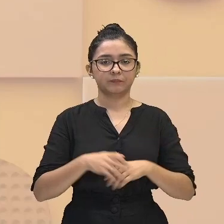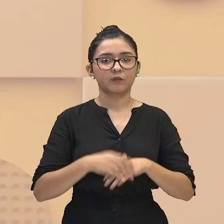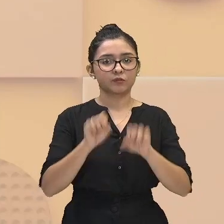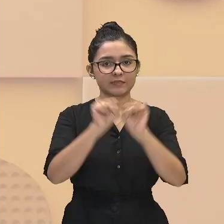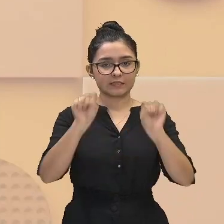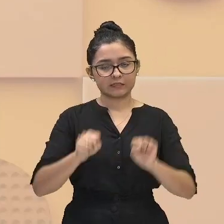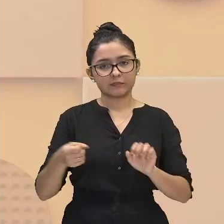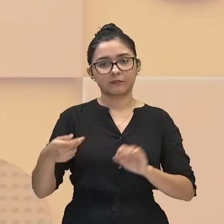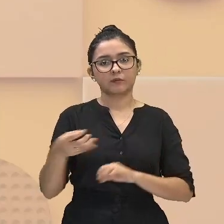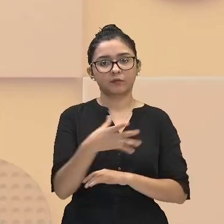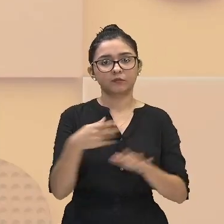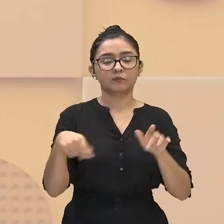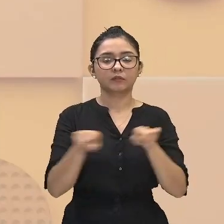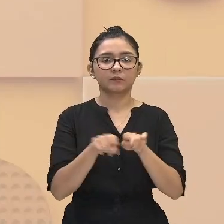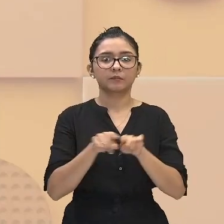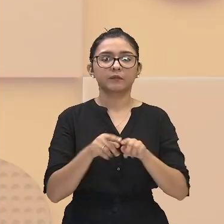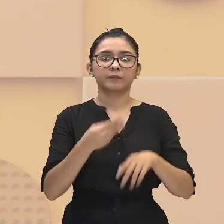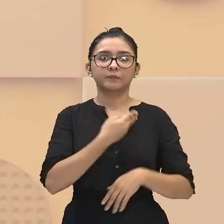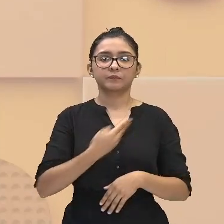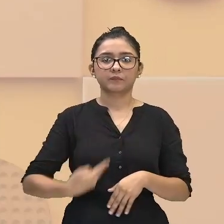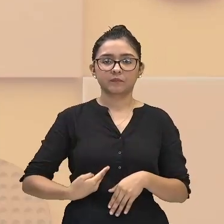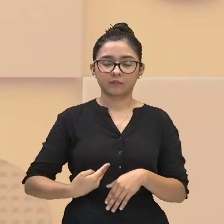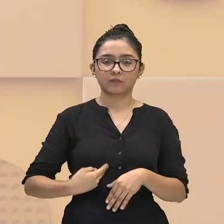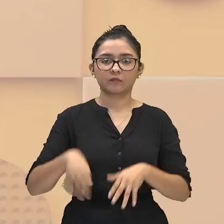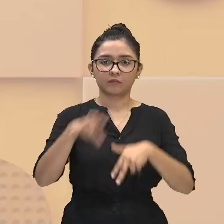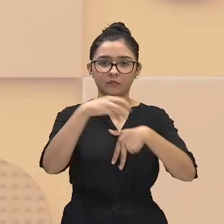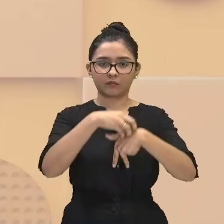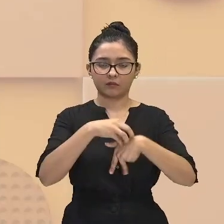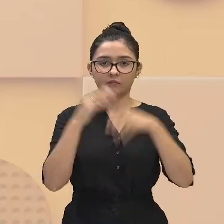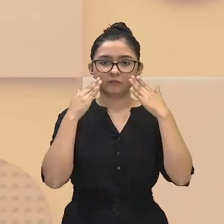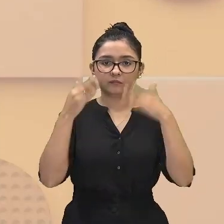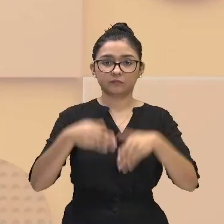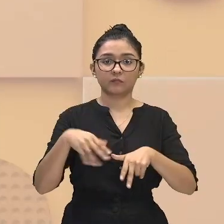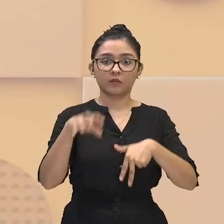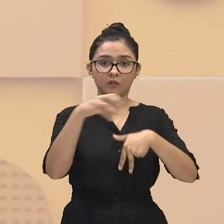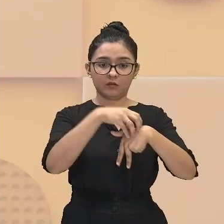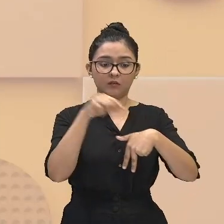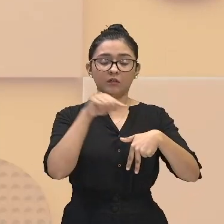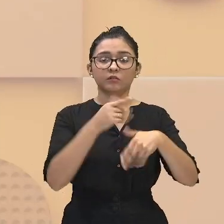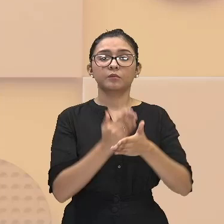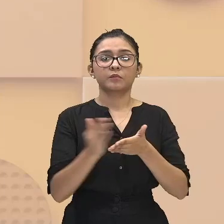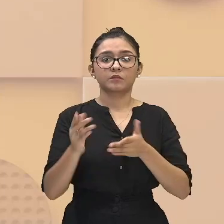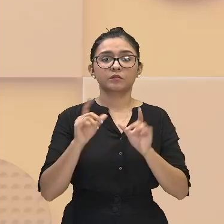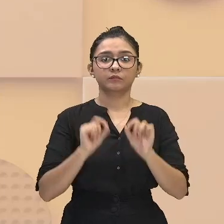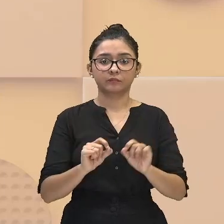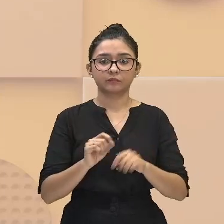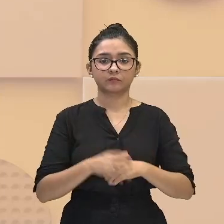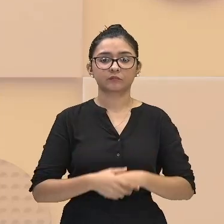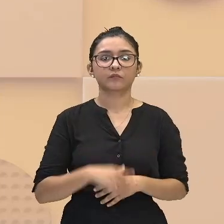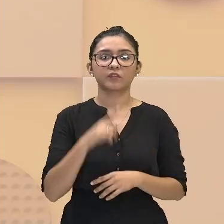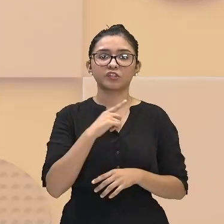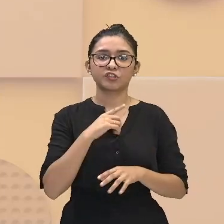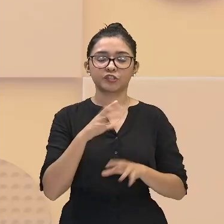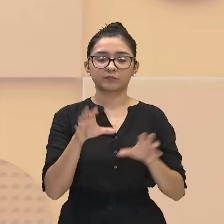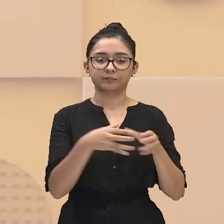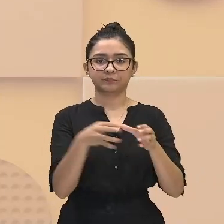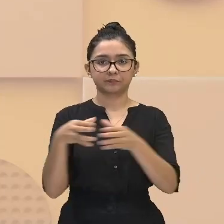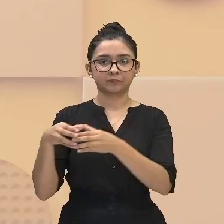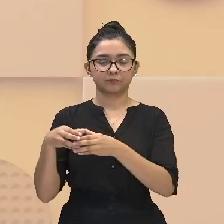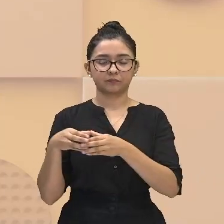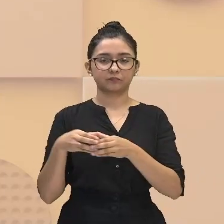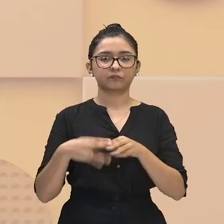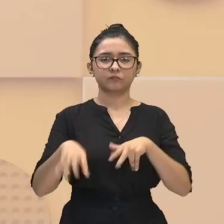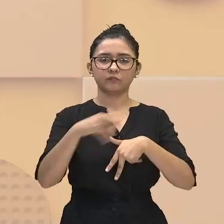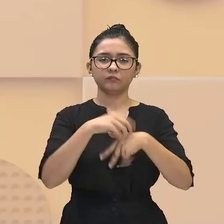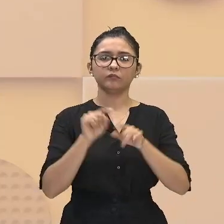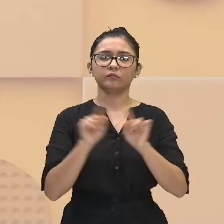está falando de monarquias centralizadas, que os reis começam a aglutinar pequenos reinos. Mas, afinal de